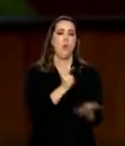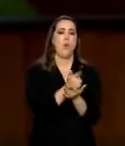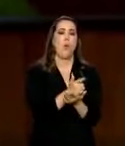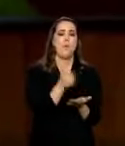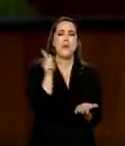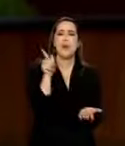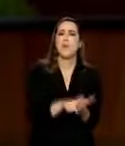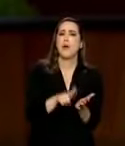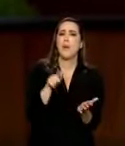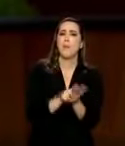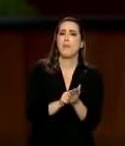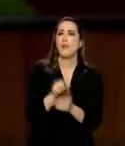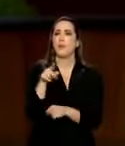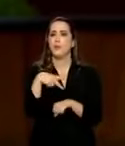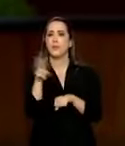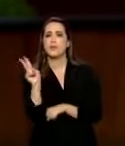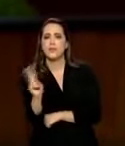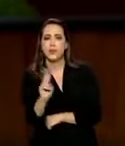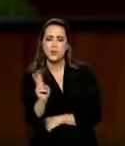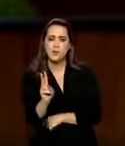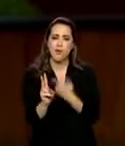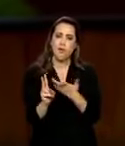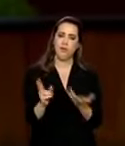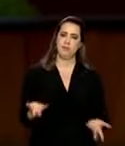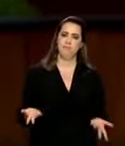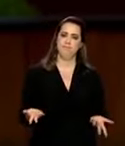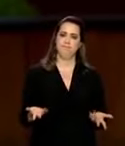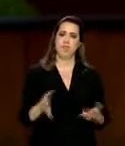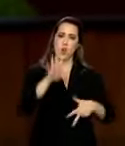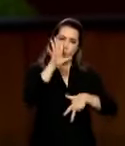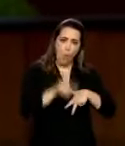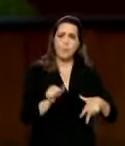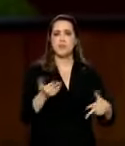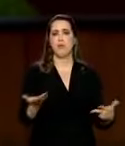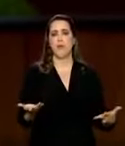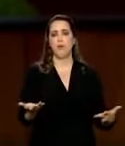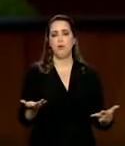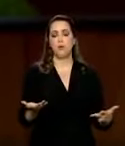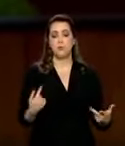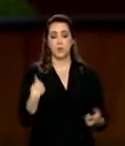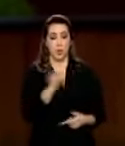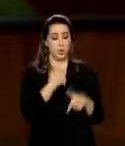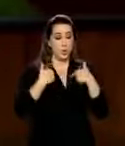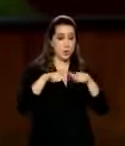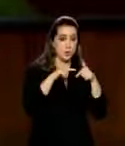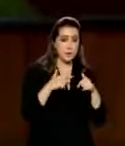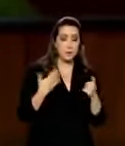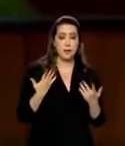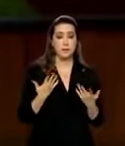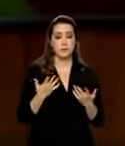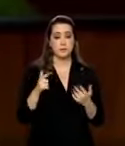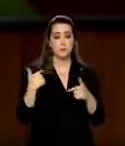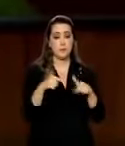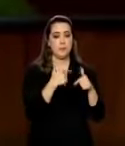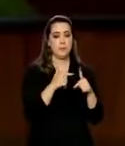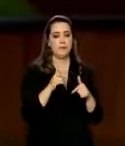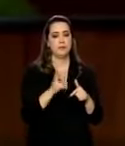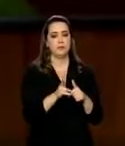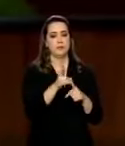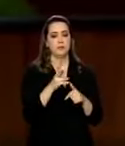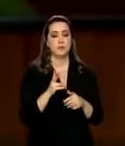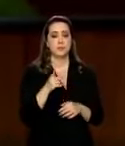papéis da Venezuela. Ou seja, é corrupção em cima de corrupção. Então, o nosso trabalho, toda vez que você mexe, eu